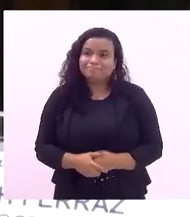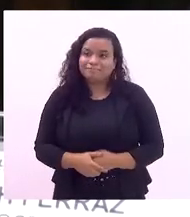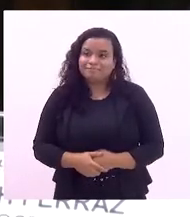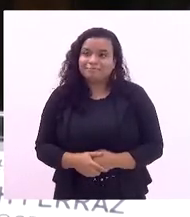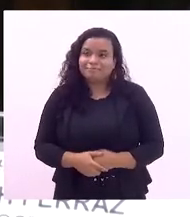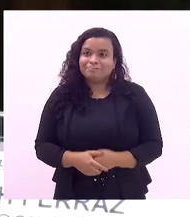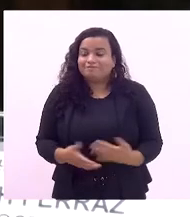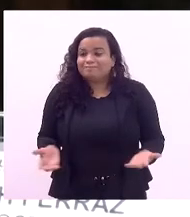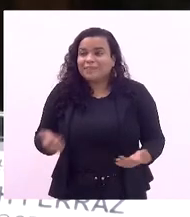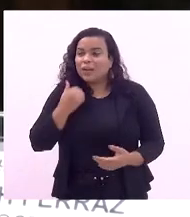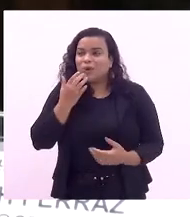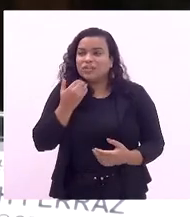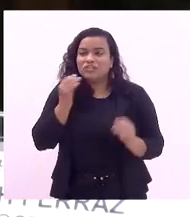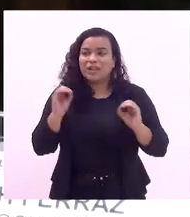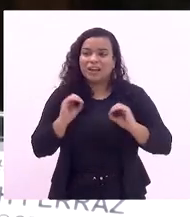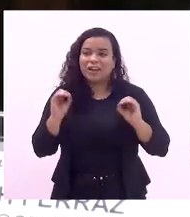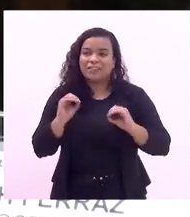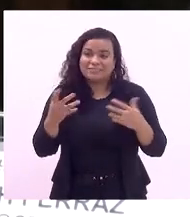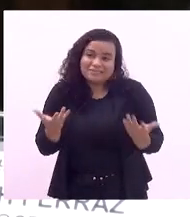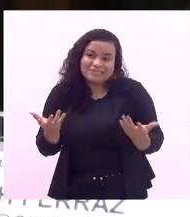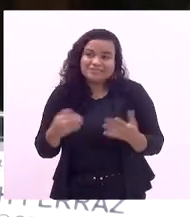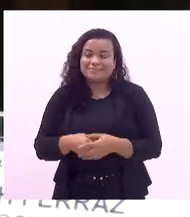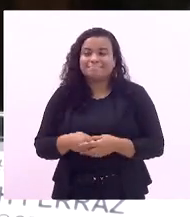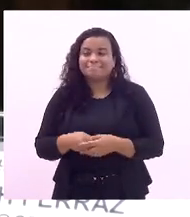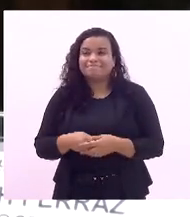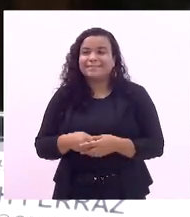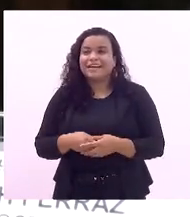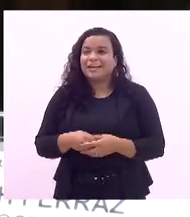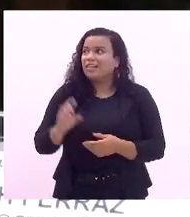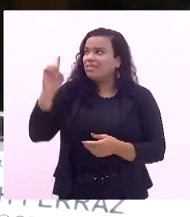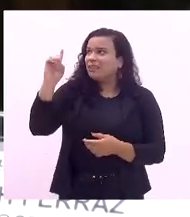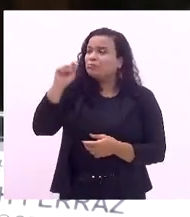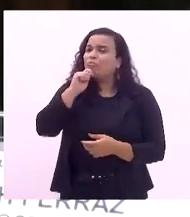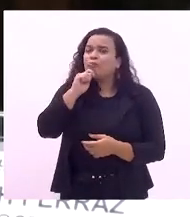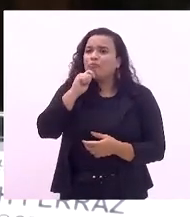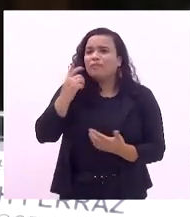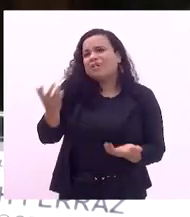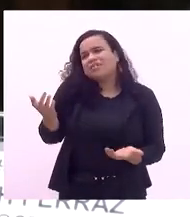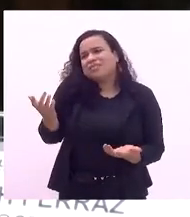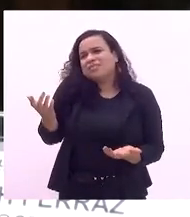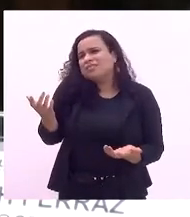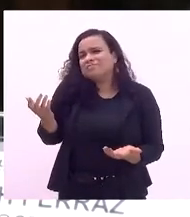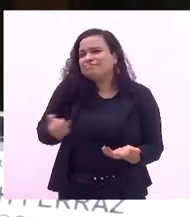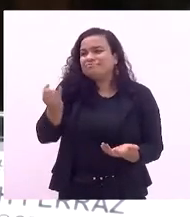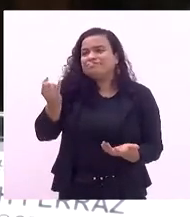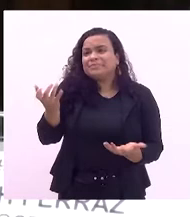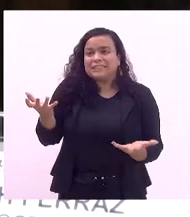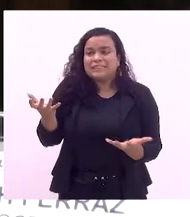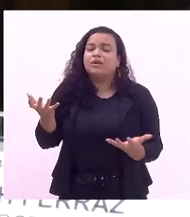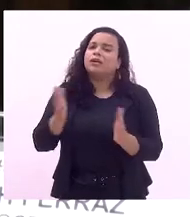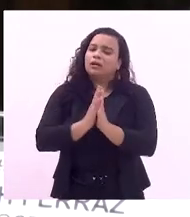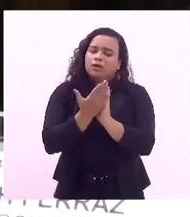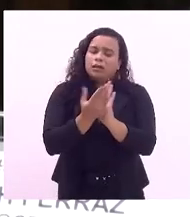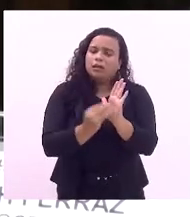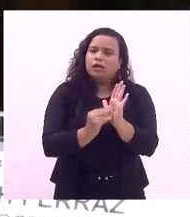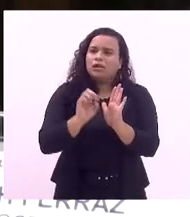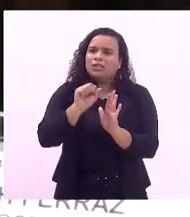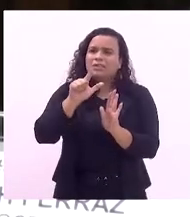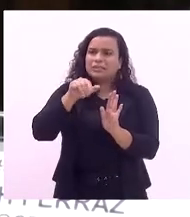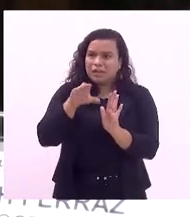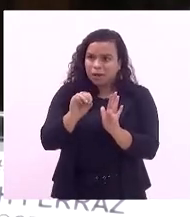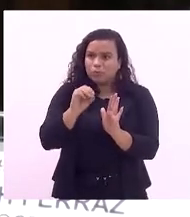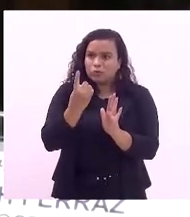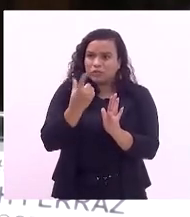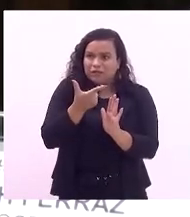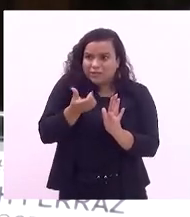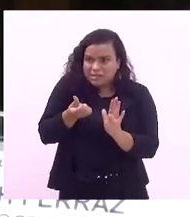O que adianta não não é sem sem Deus não é muito importante Salmo 126 se o